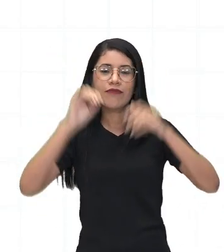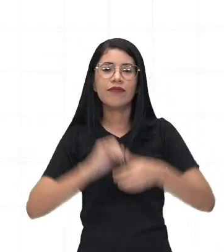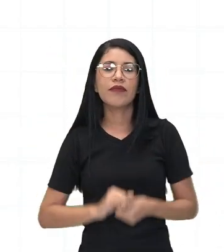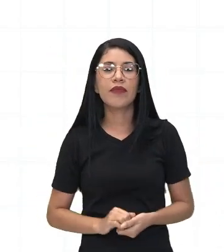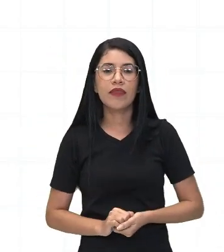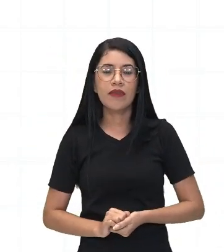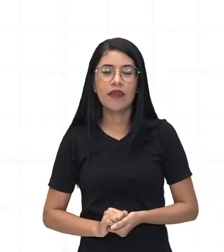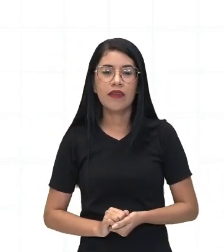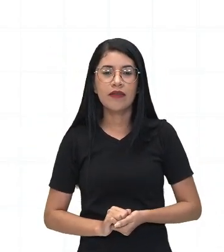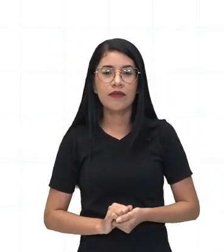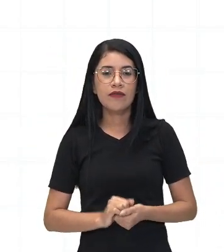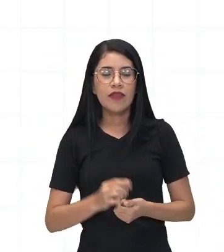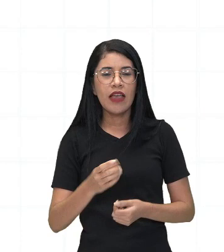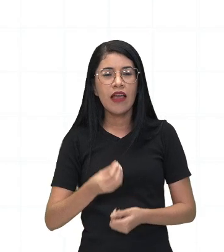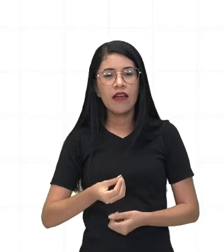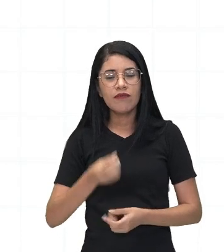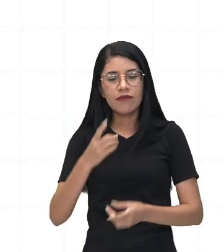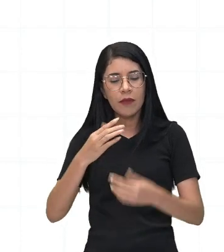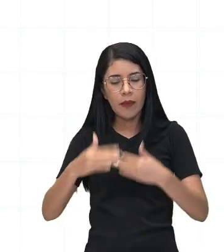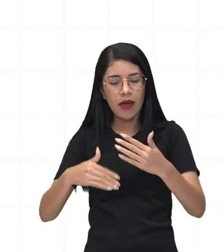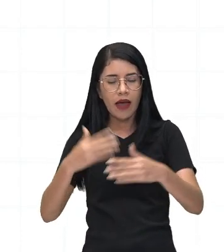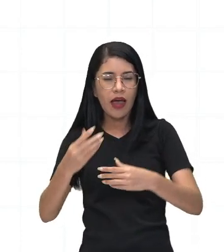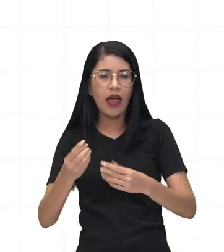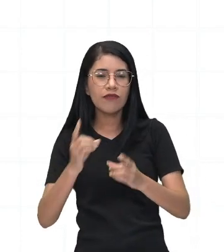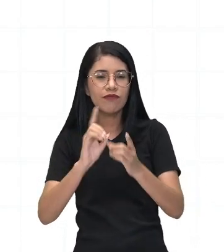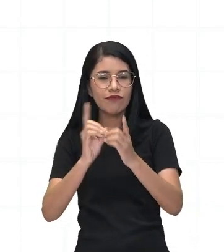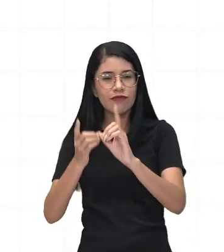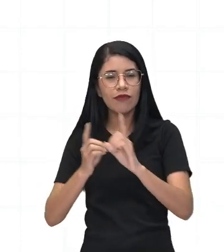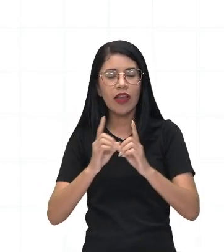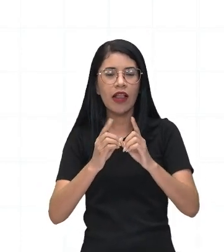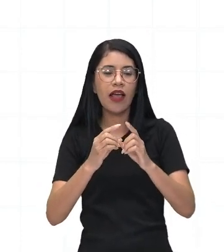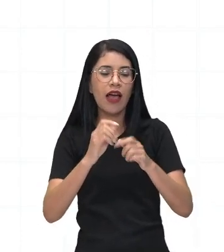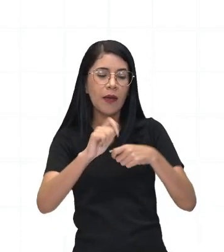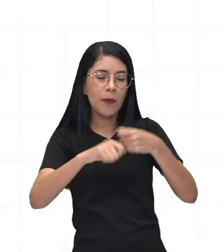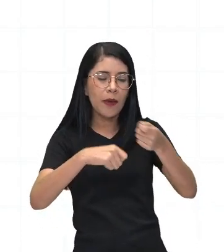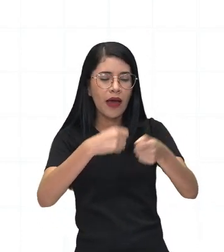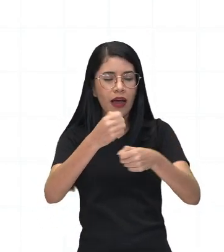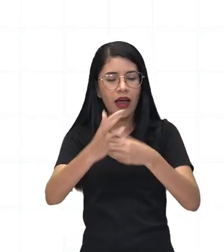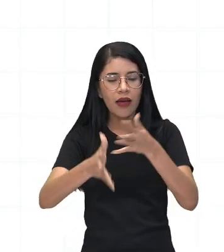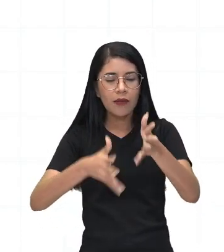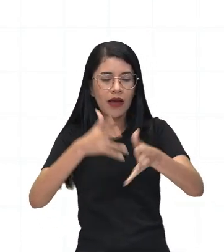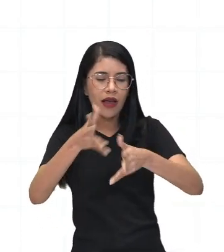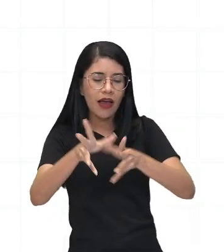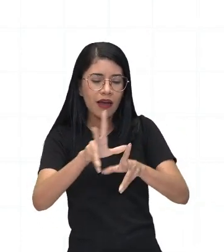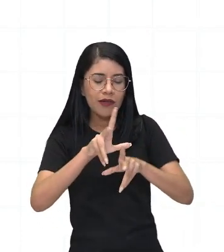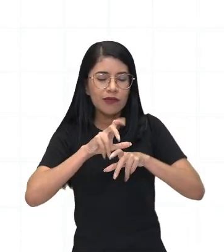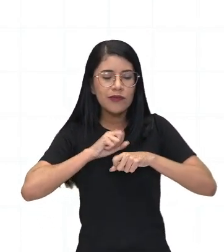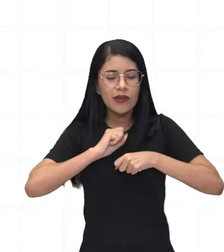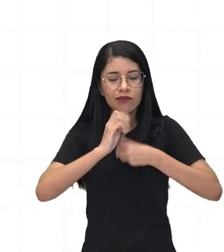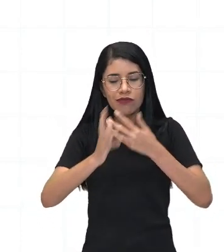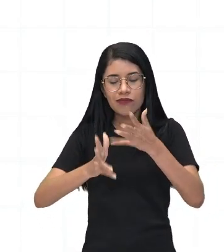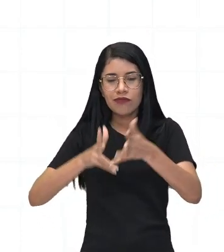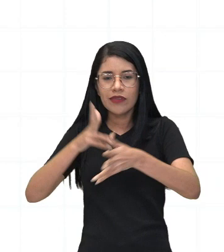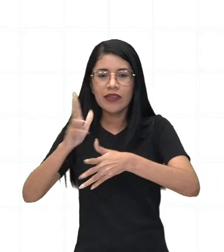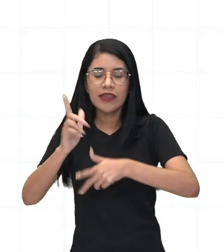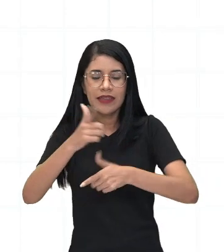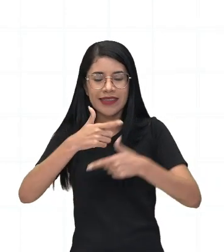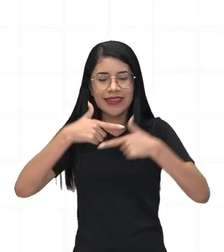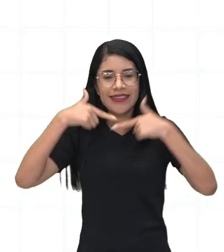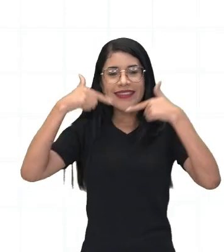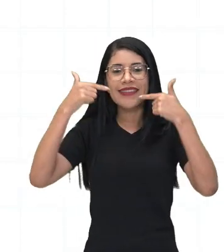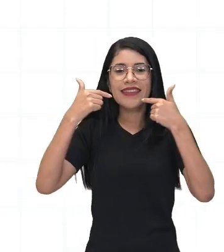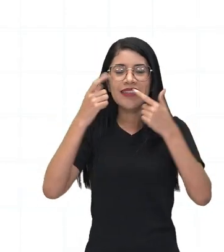pensamento. Quero vivê-lo em cada vão momento, e em seu louvor hei de espalhar meu canto, e rir